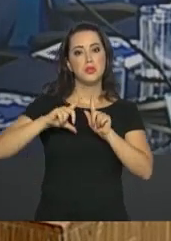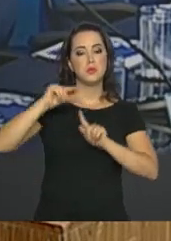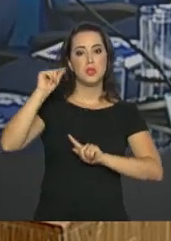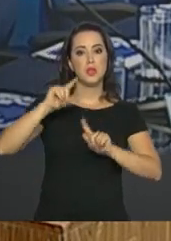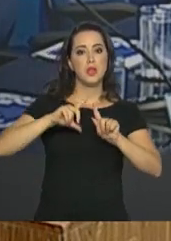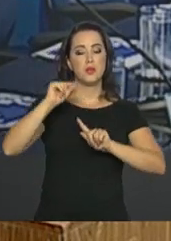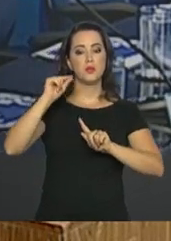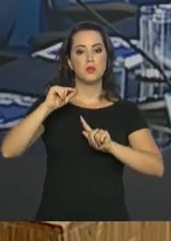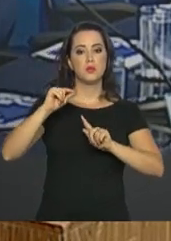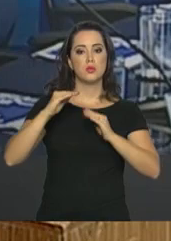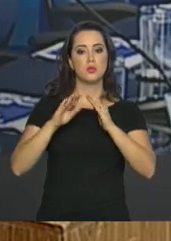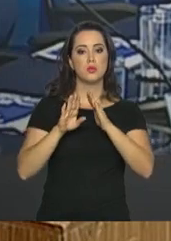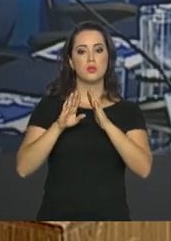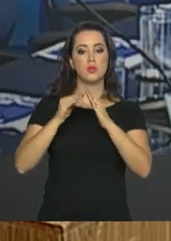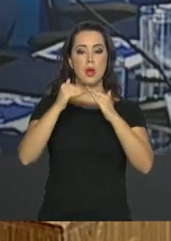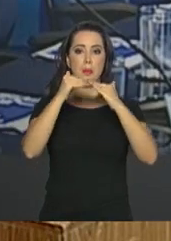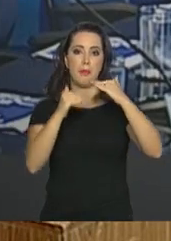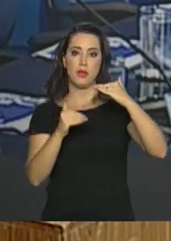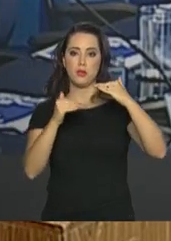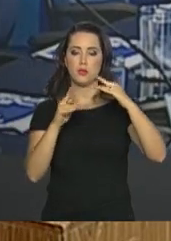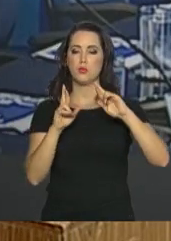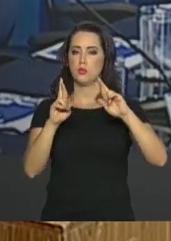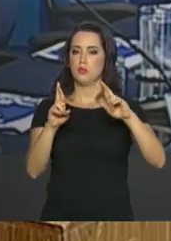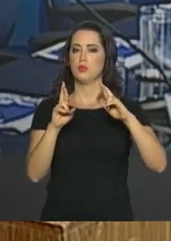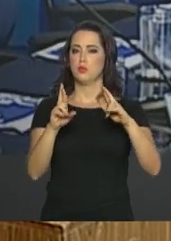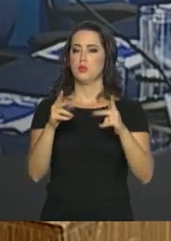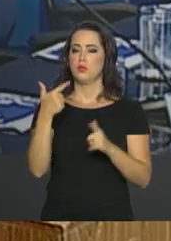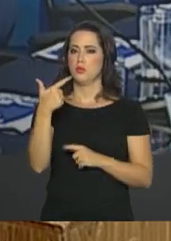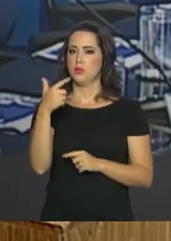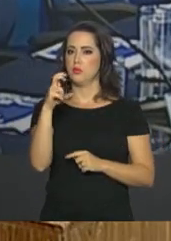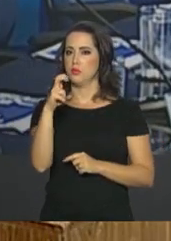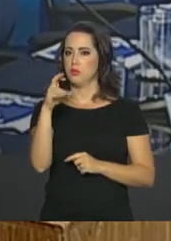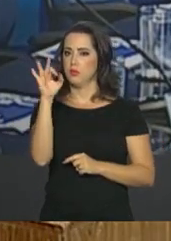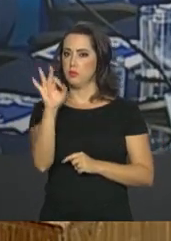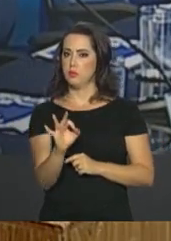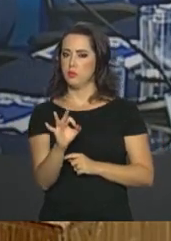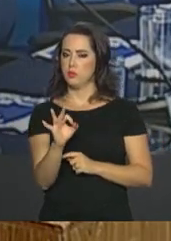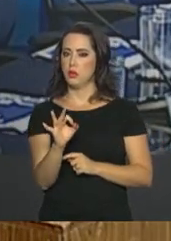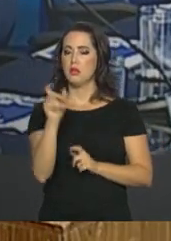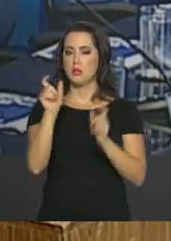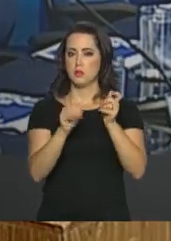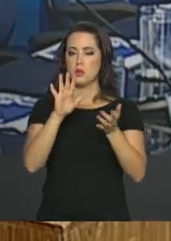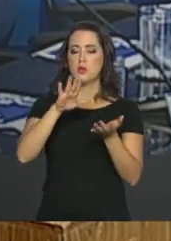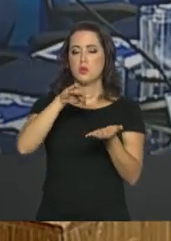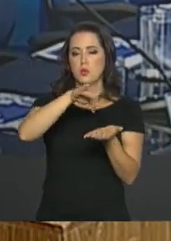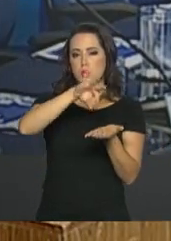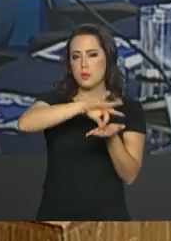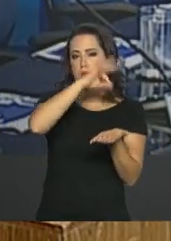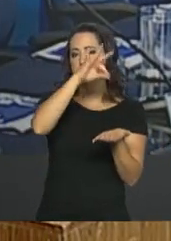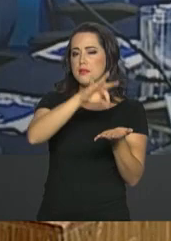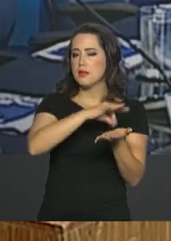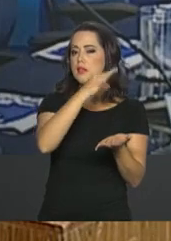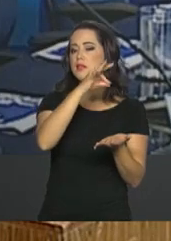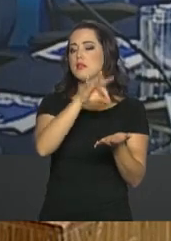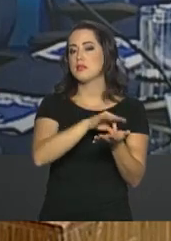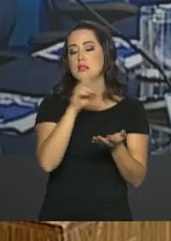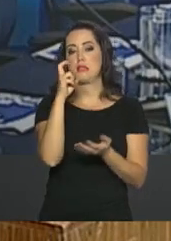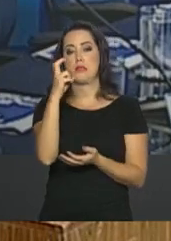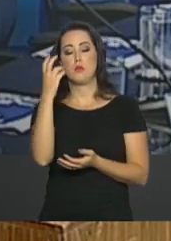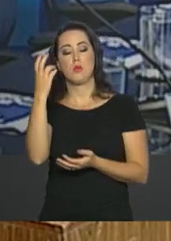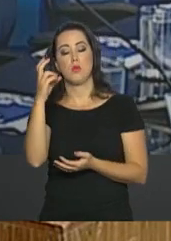foi um número abaixo do esperado, portanto, 25% dos inscritos, dos 5,5 milhões de